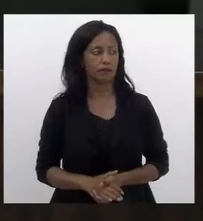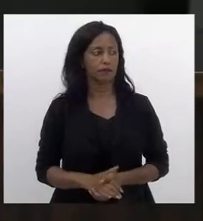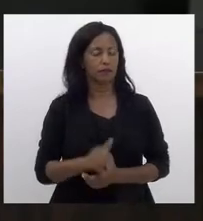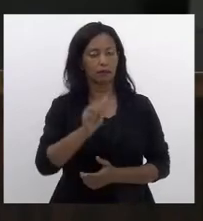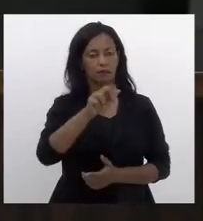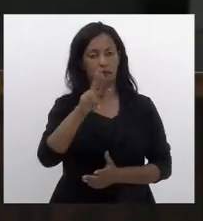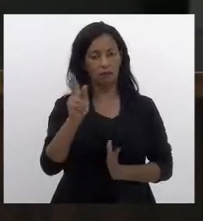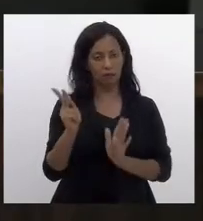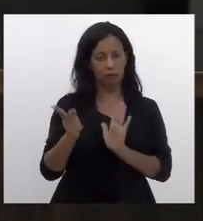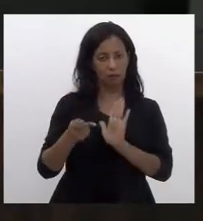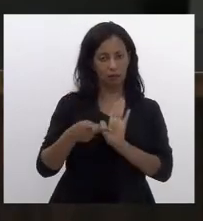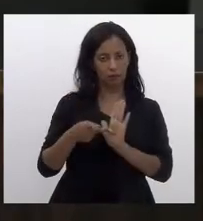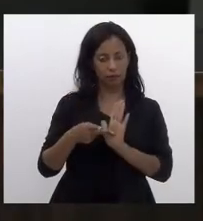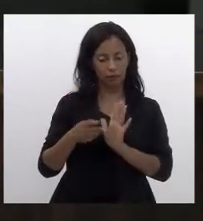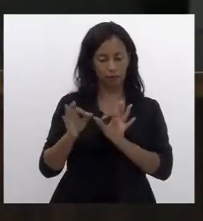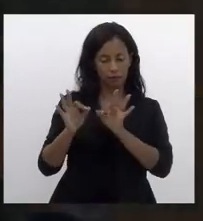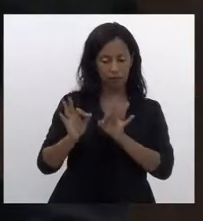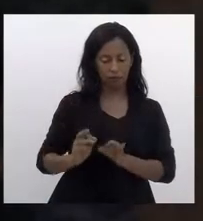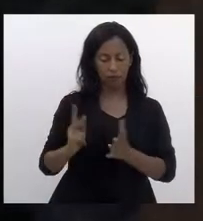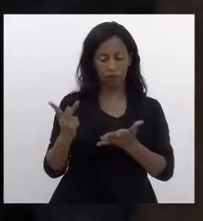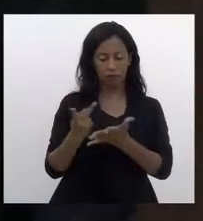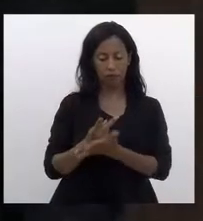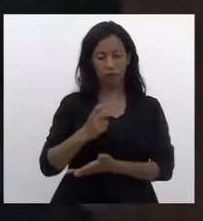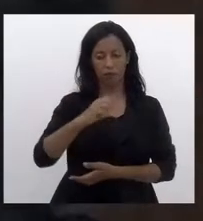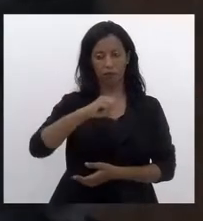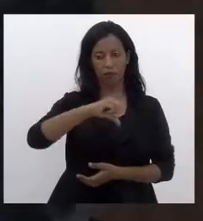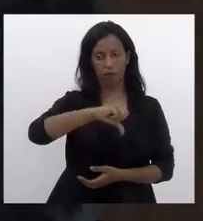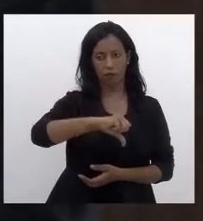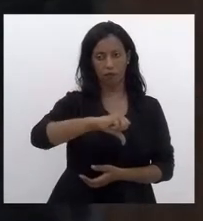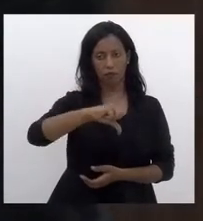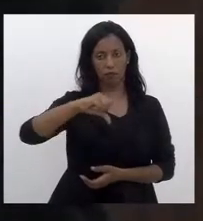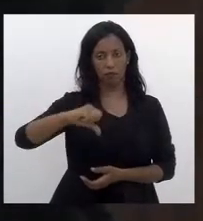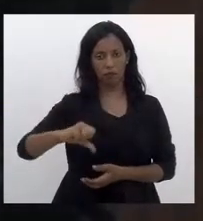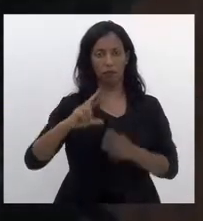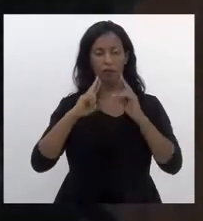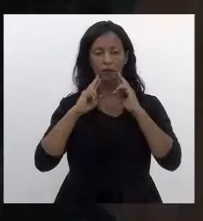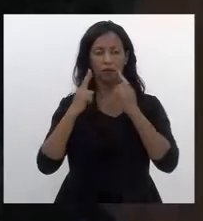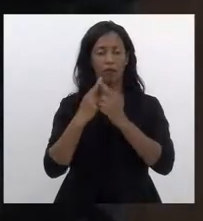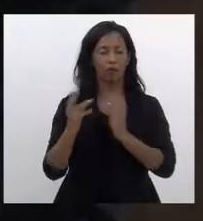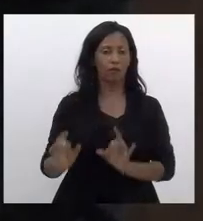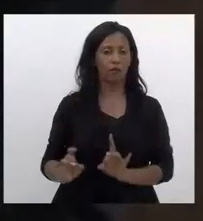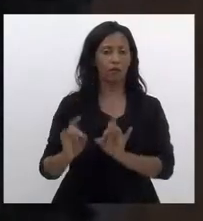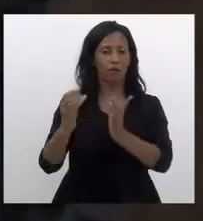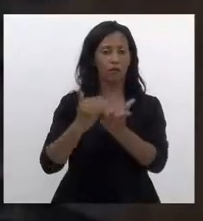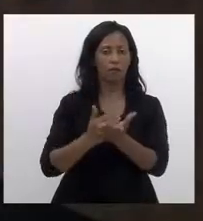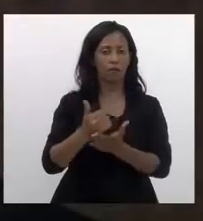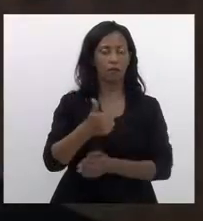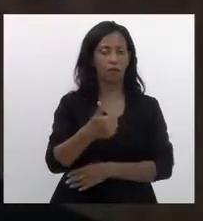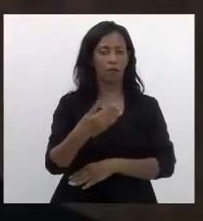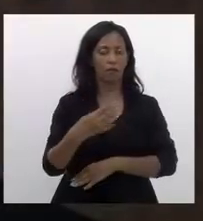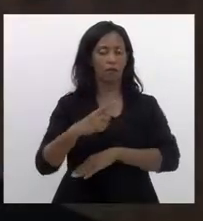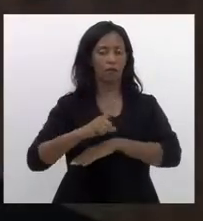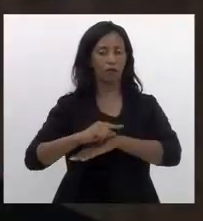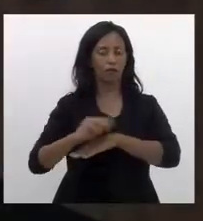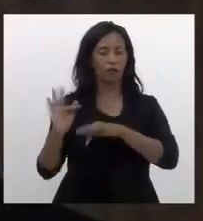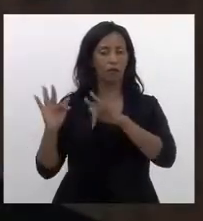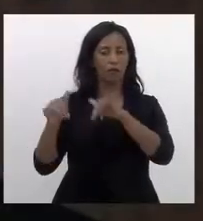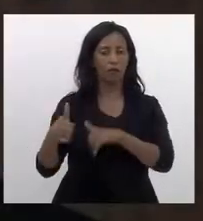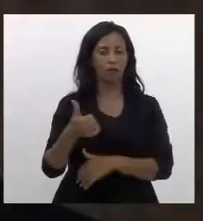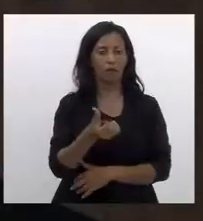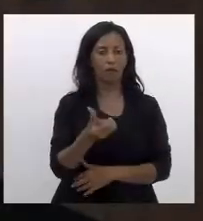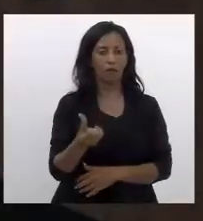A ata reflete com exatidão o ocorrido na 99ª sessão ordinária, que, iniciada às 14 horas, encerrou-se